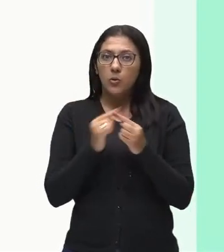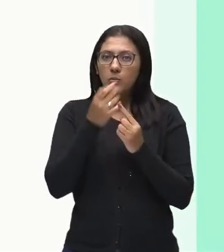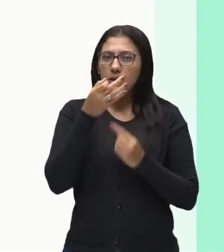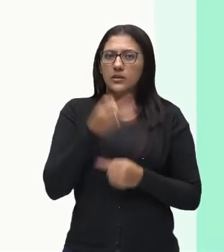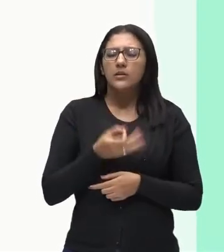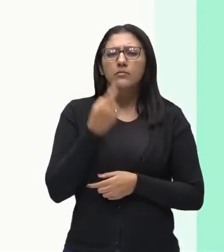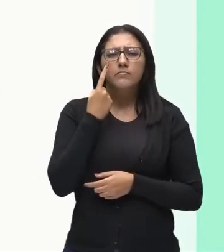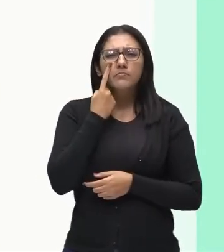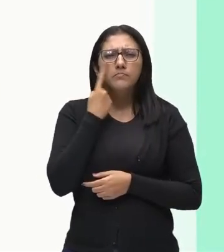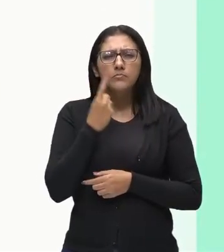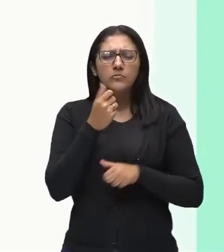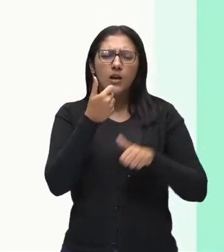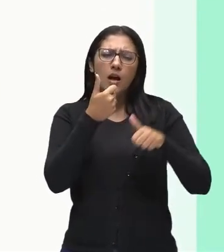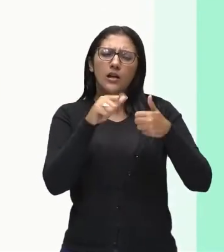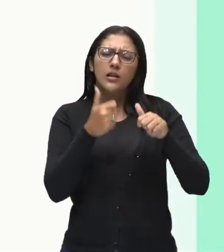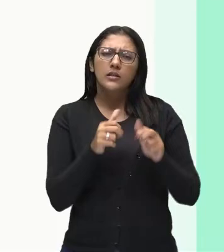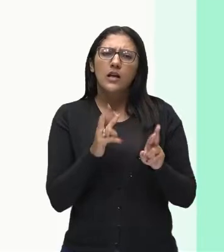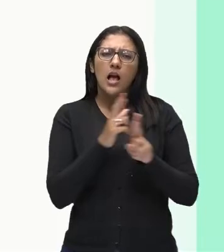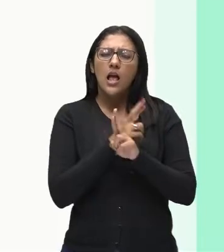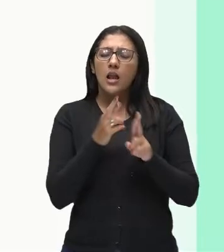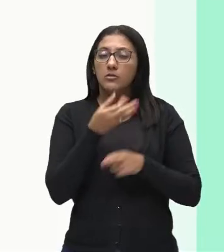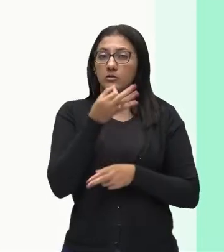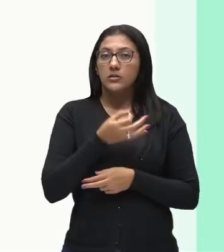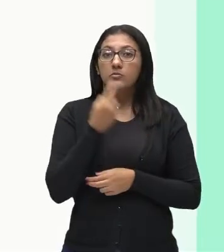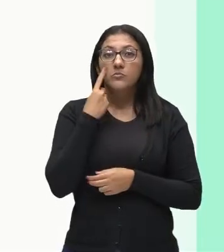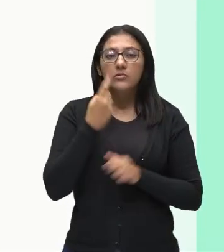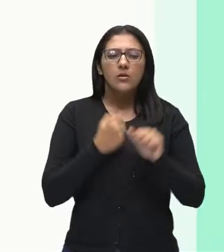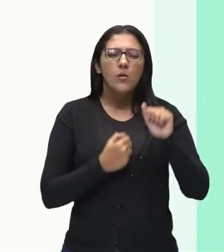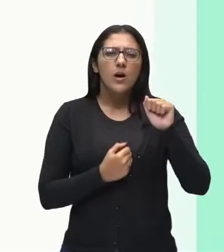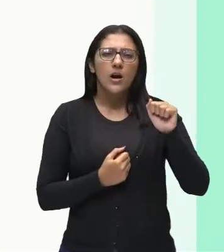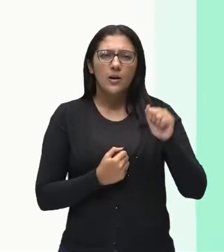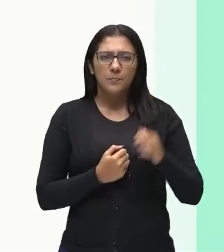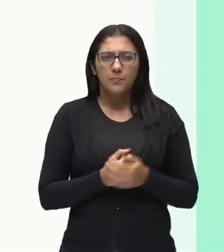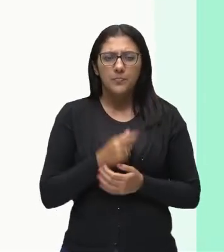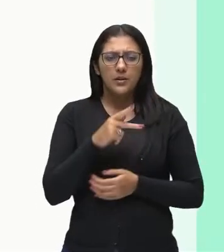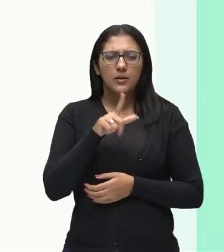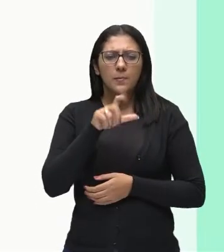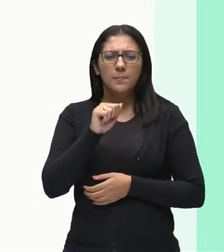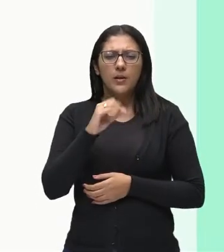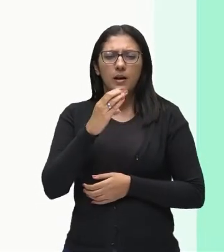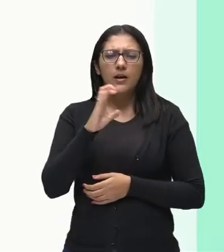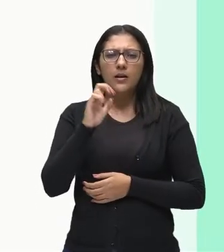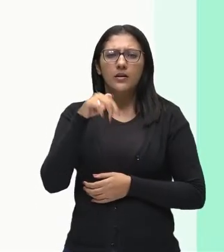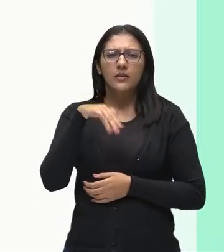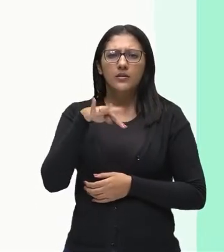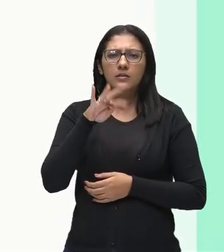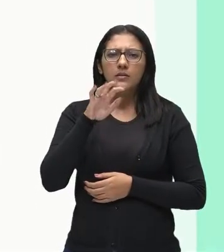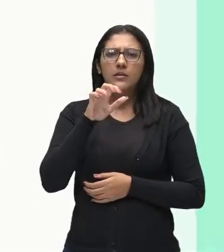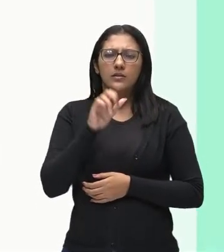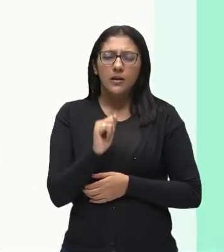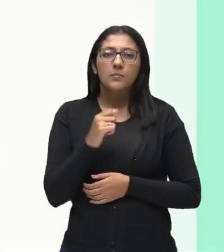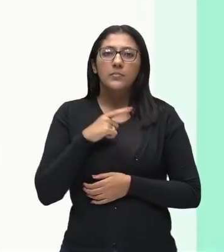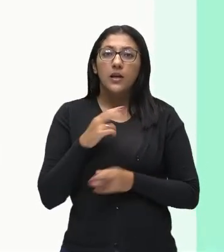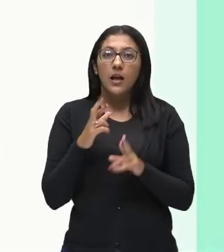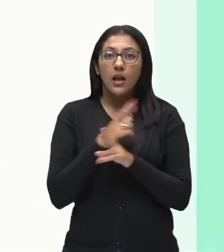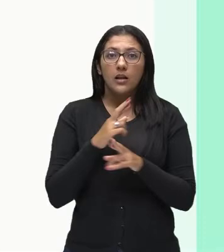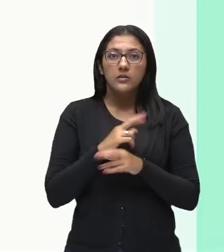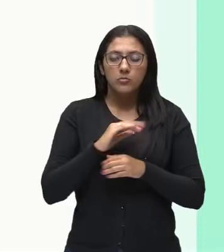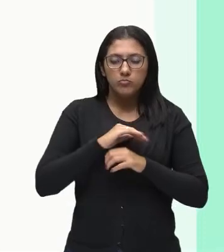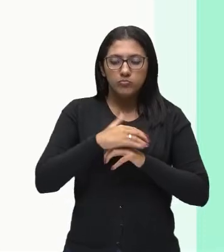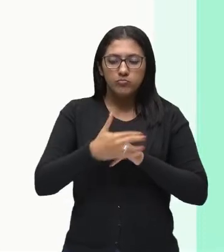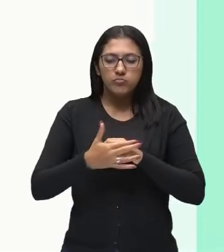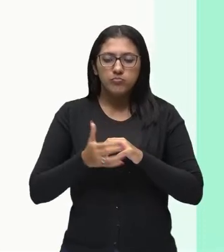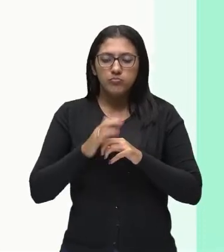vamos fazer, né, a relação correta. Vamos lá, vamos ver. Letra A, placenta, cuja função é proteger o embrião contra